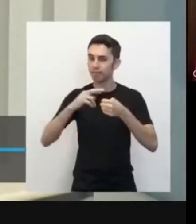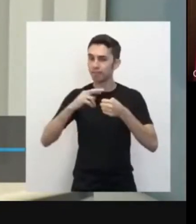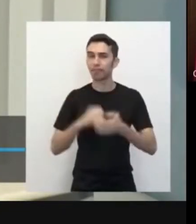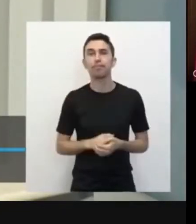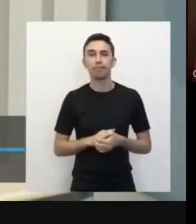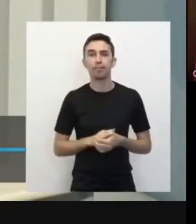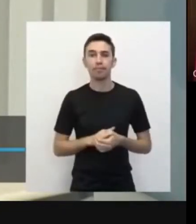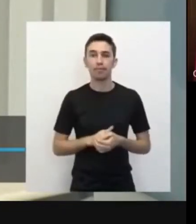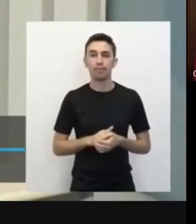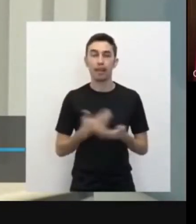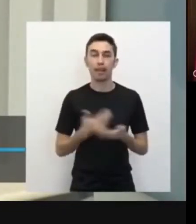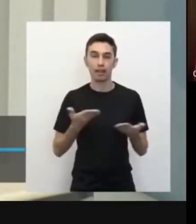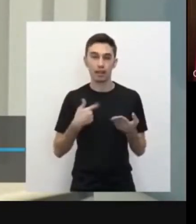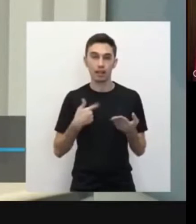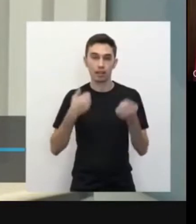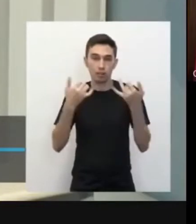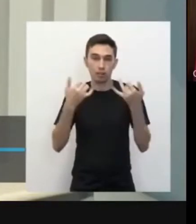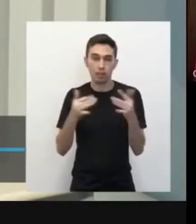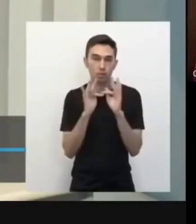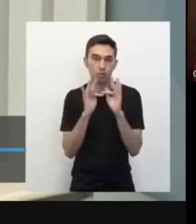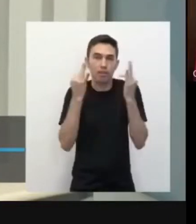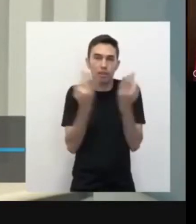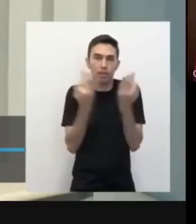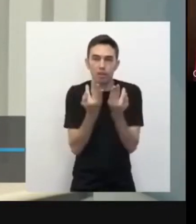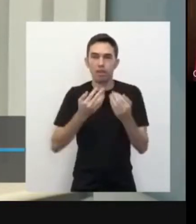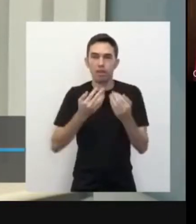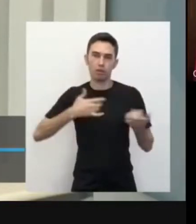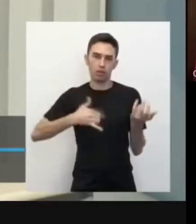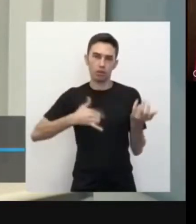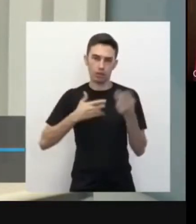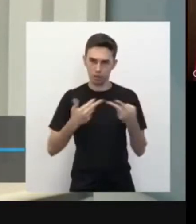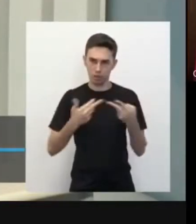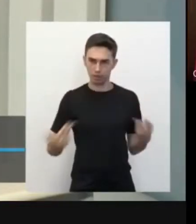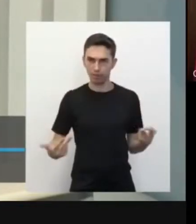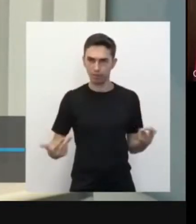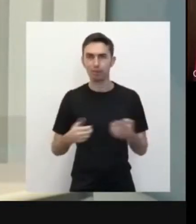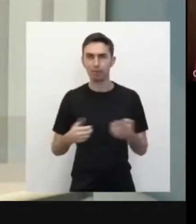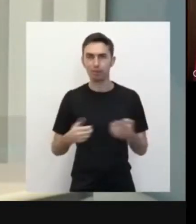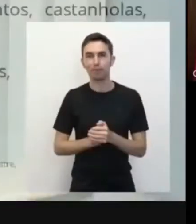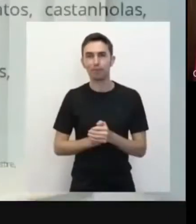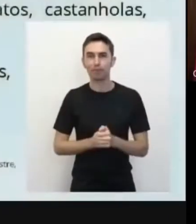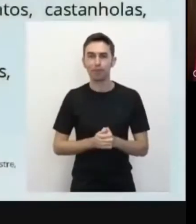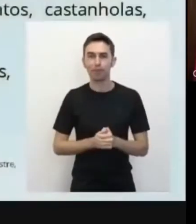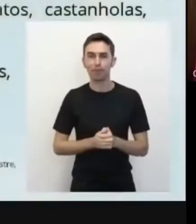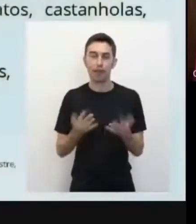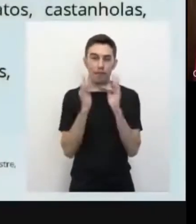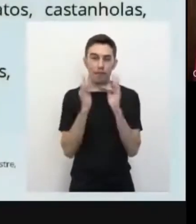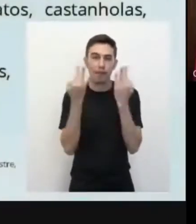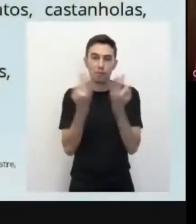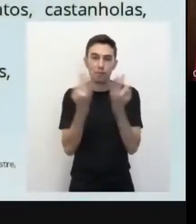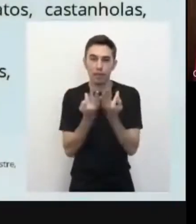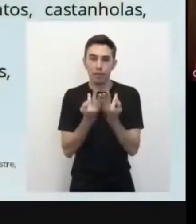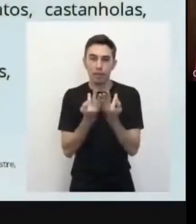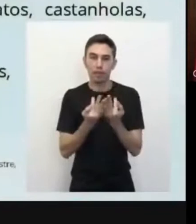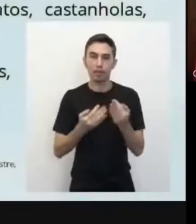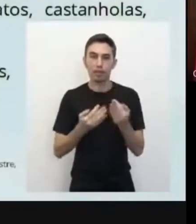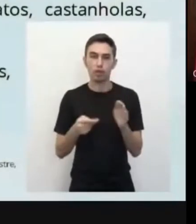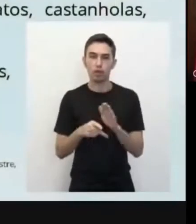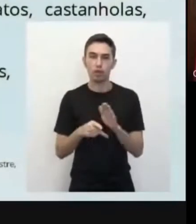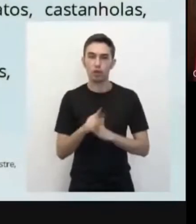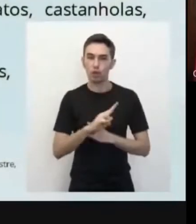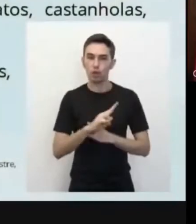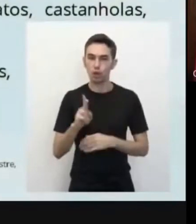lá, a gente vai falar sobre a família dos instrumentos musicais. Primeiro, a família de instrumentos de percussão. Eu adoro esse